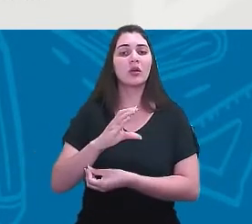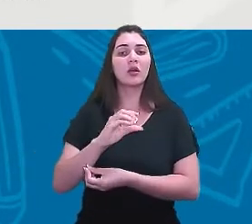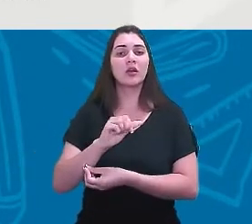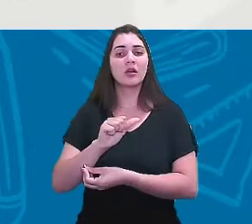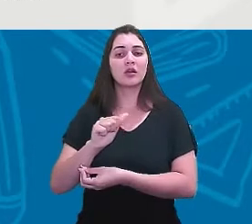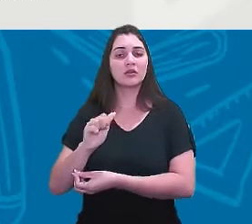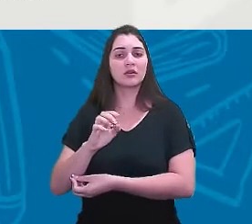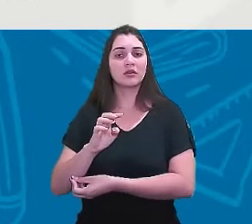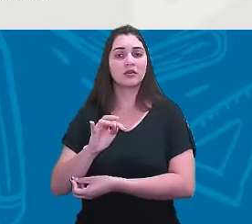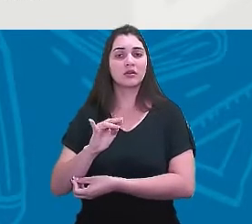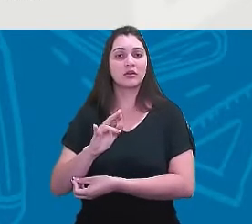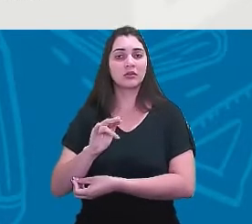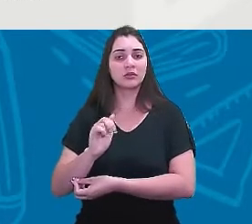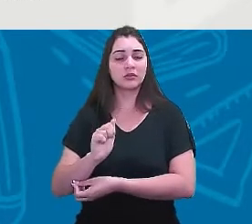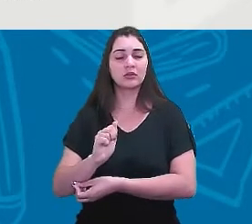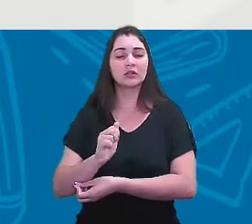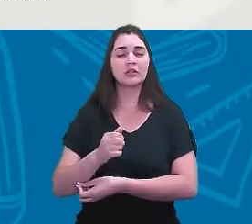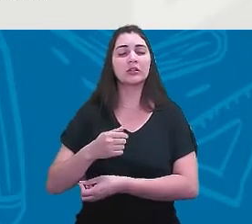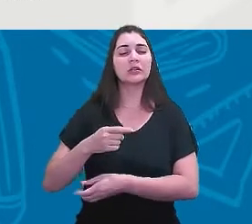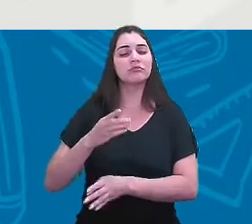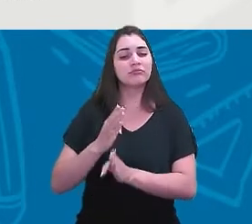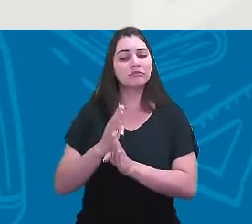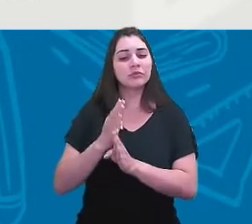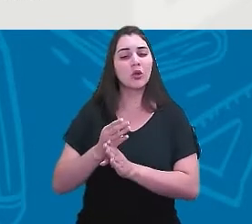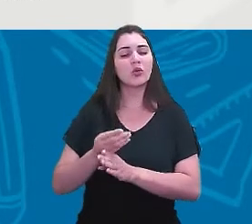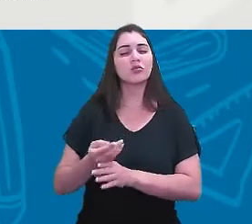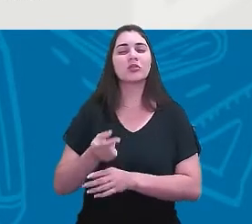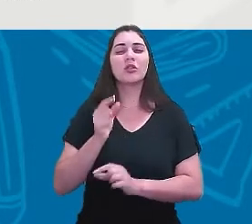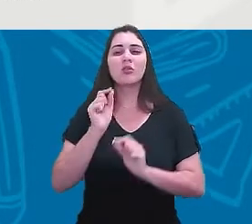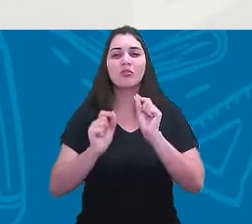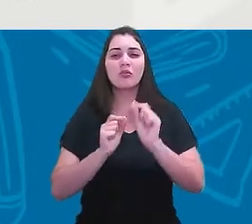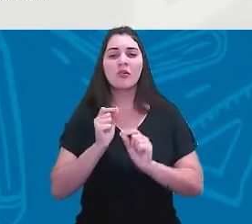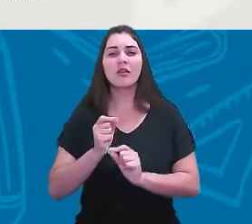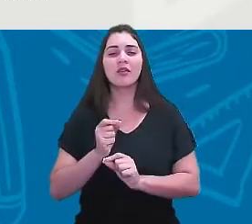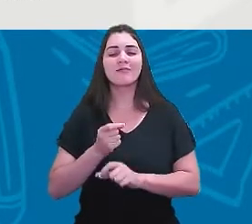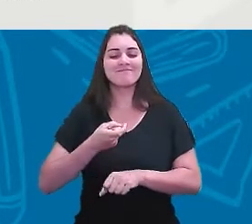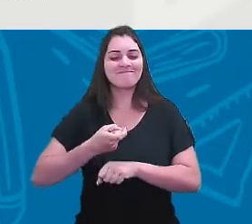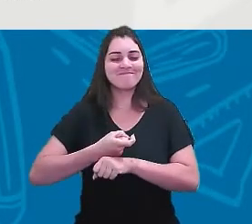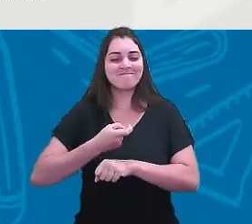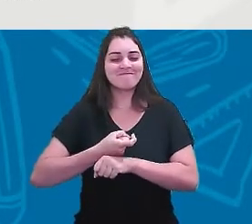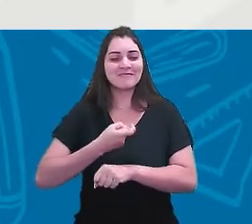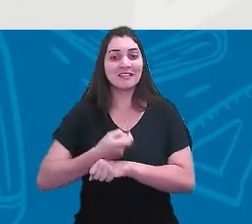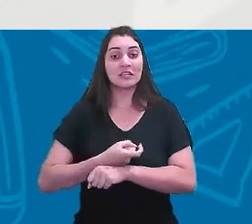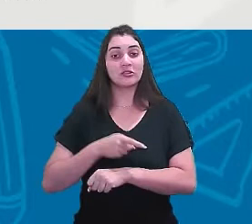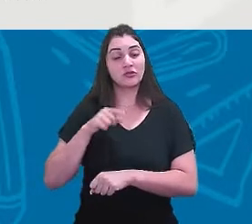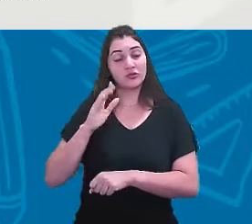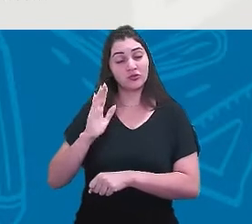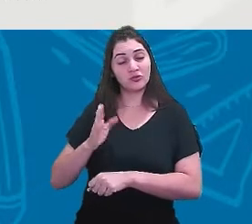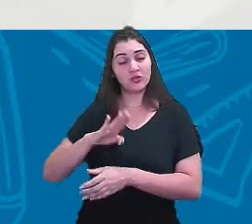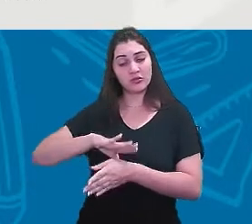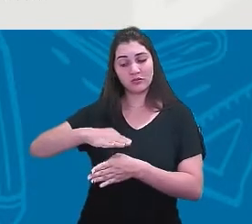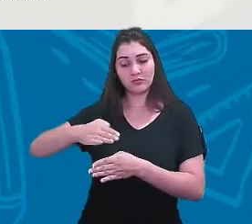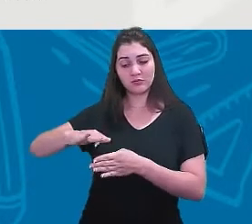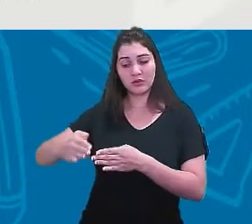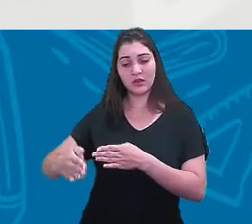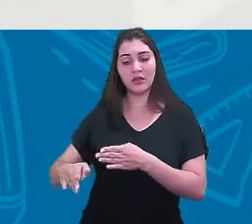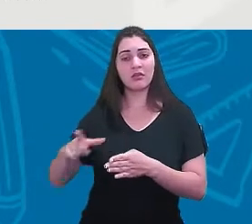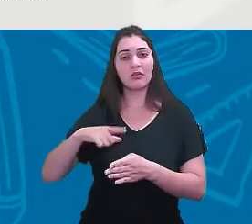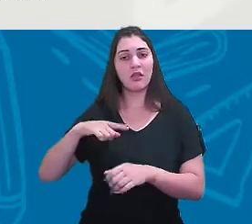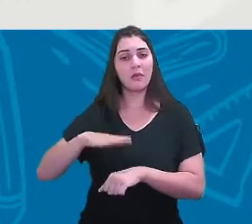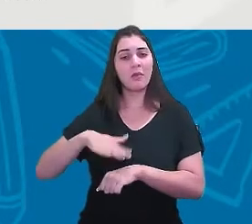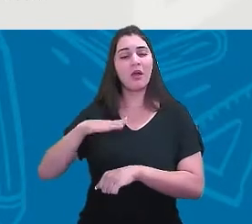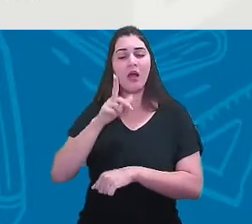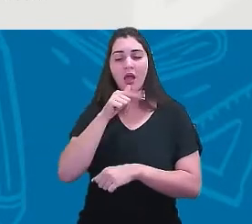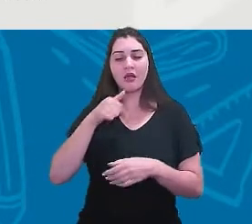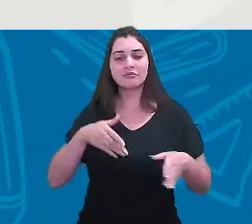aqui na nossa região Nordeste, mas que é um bioma mais seco, mais árido, tá certo? Já a Mata Atlântica, ela é uma floresta mais úmida, mais densa.